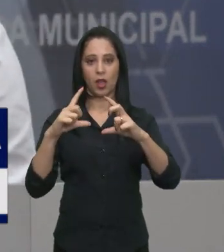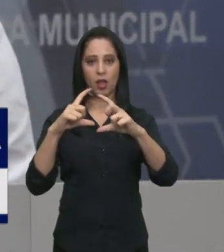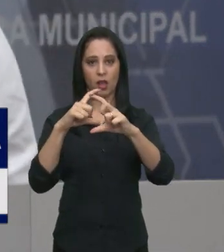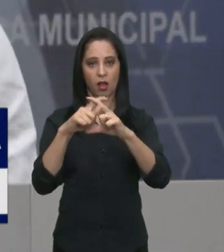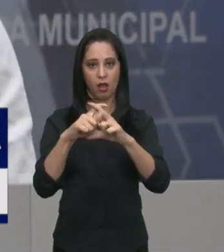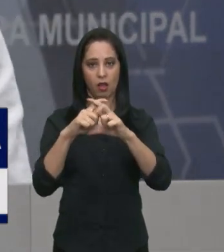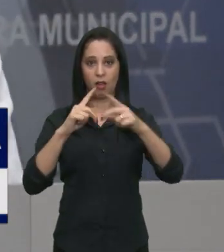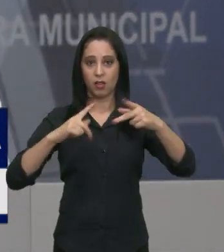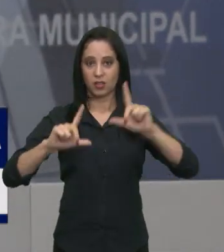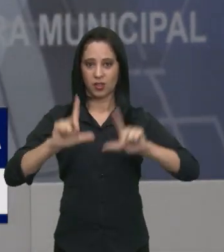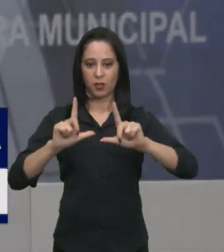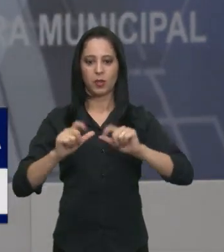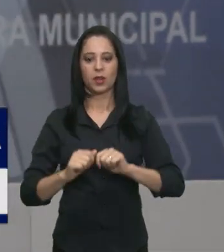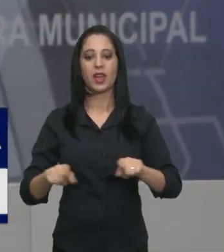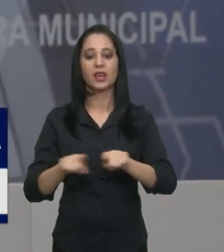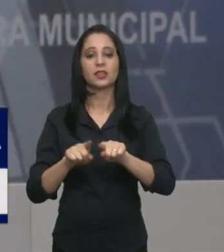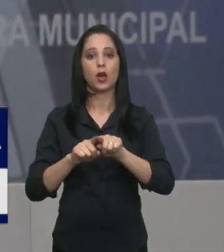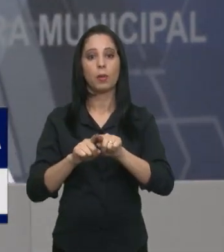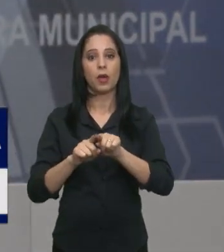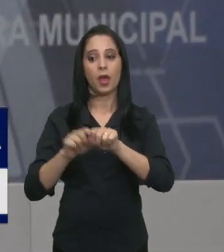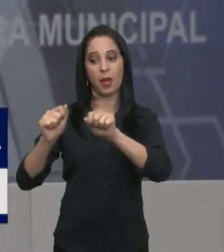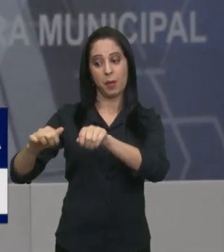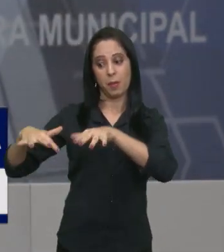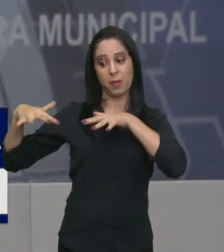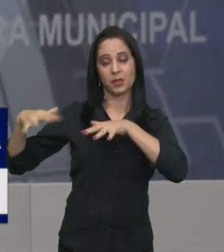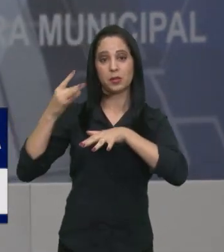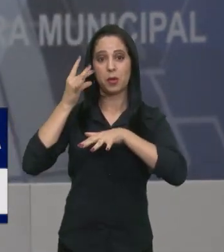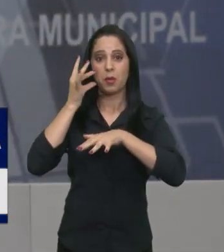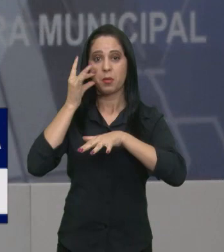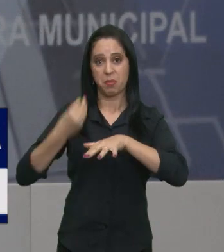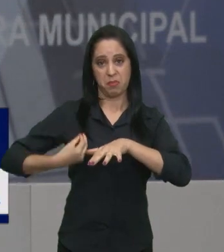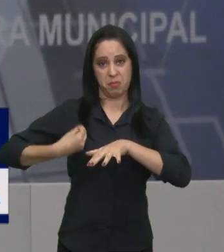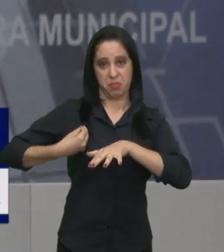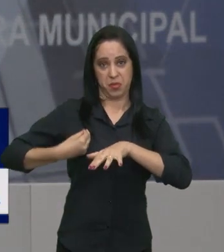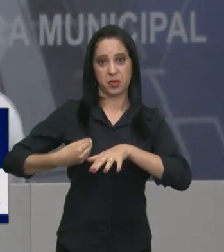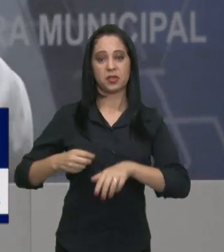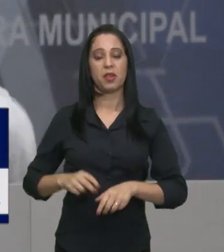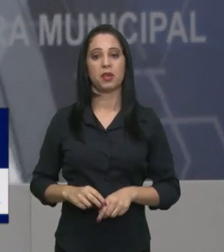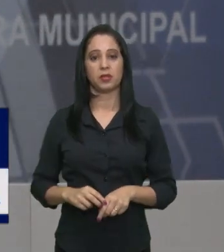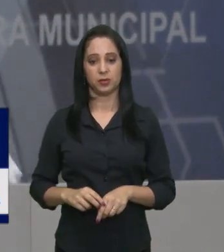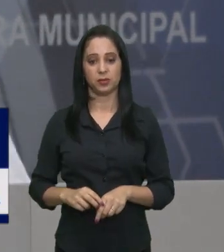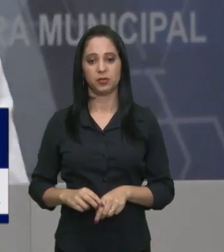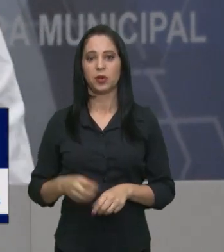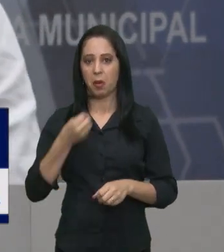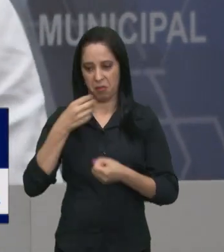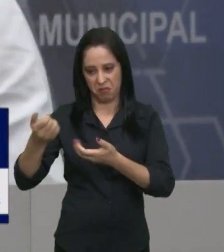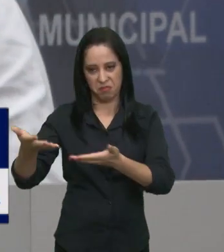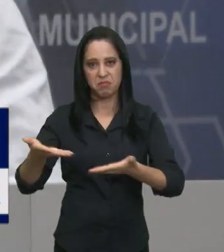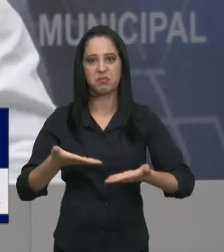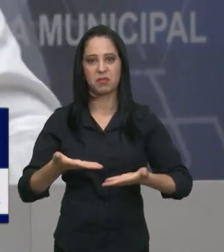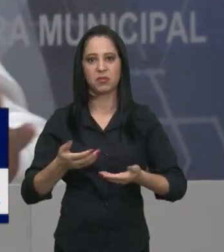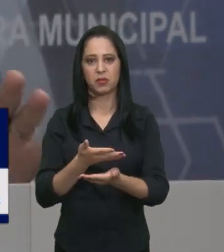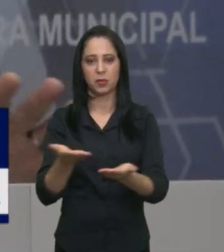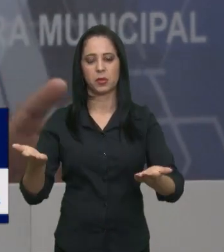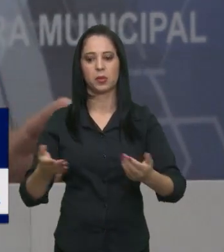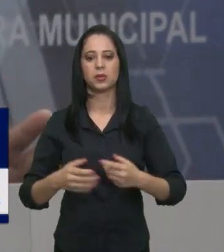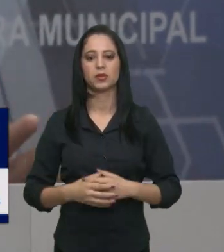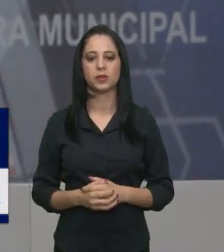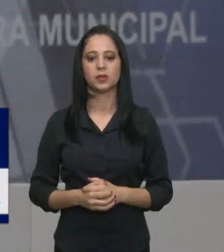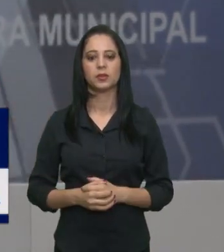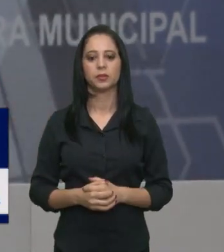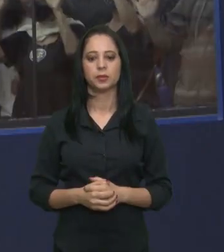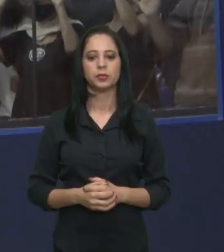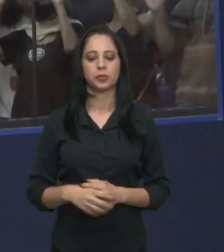abraço especial ao público presente aqui nas galerias, sempre bem-vindos a todos. Senhor